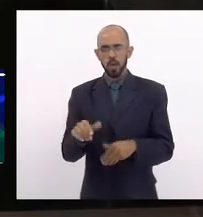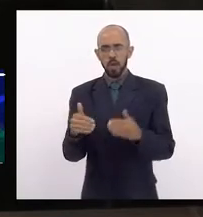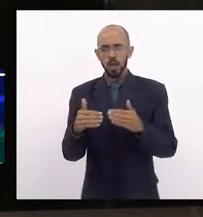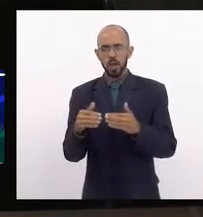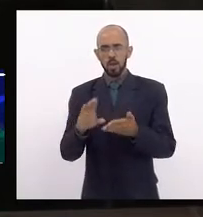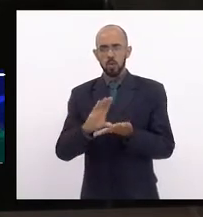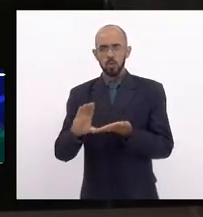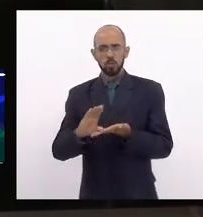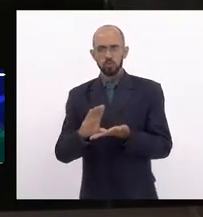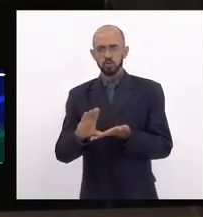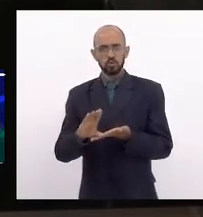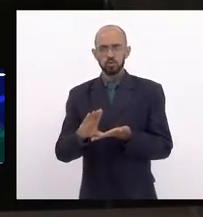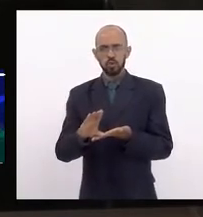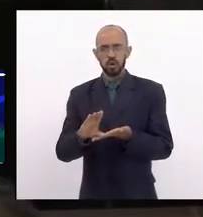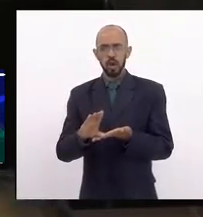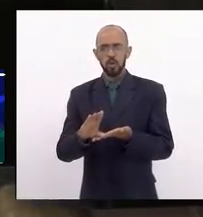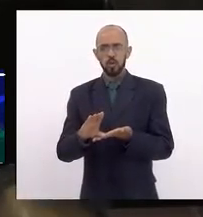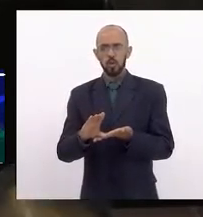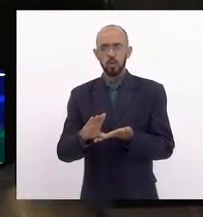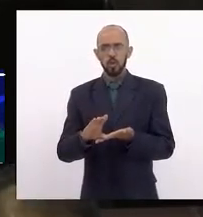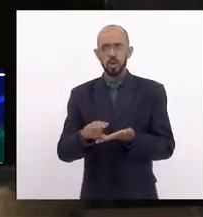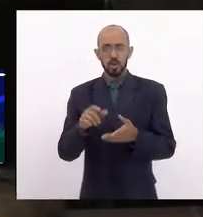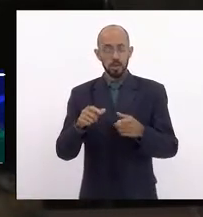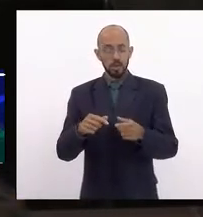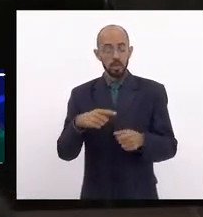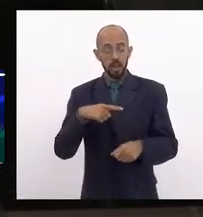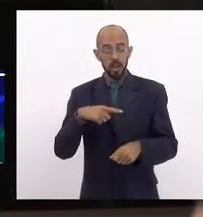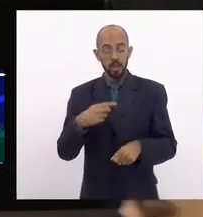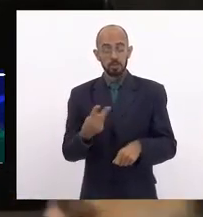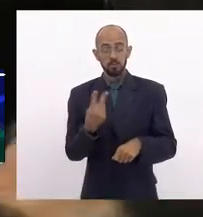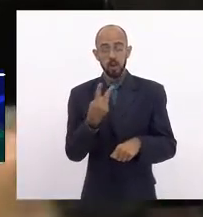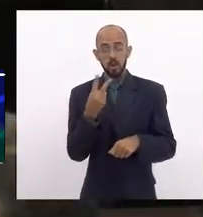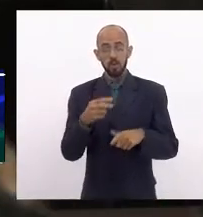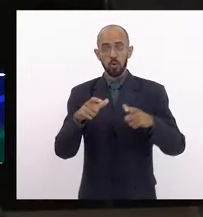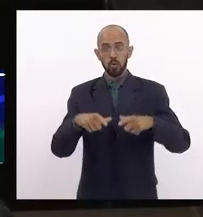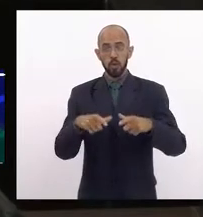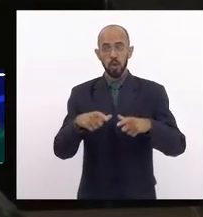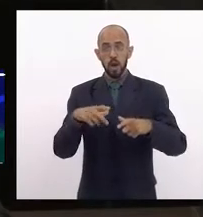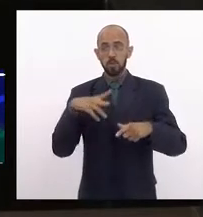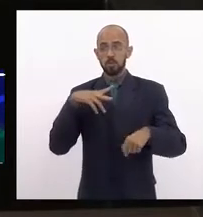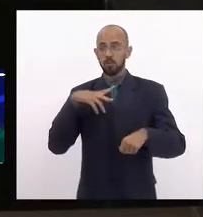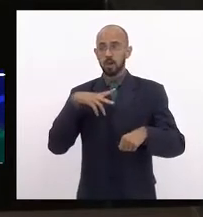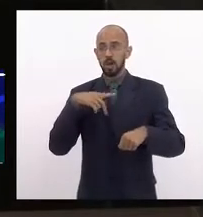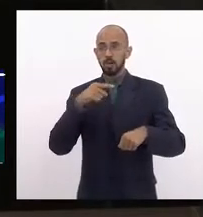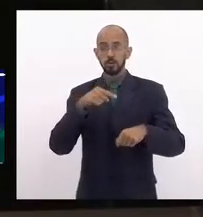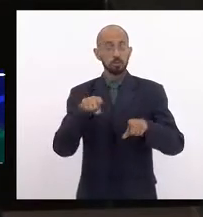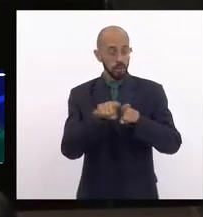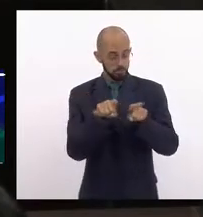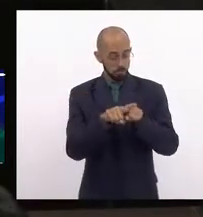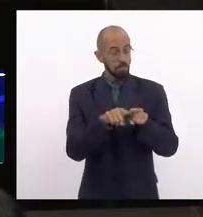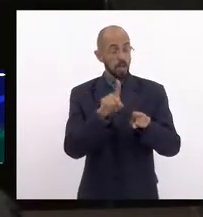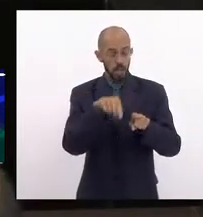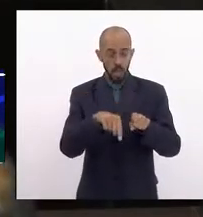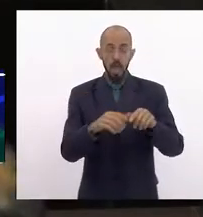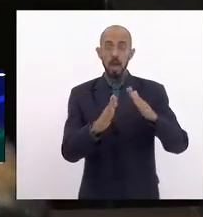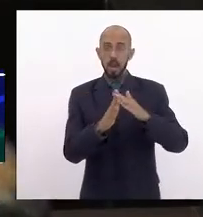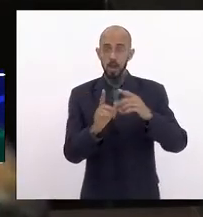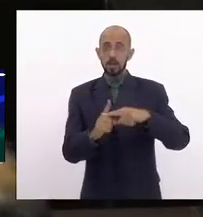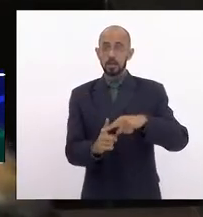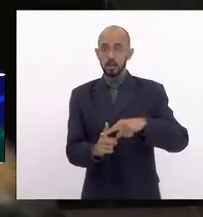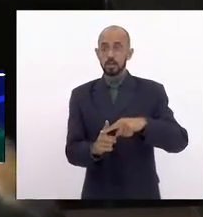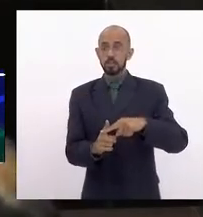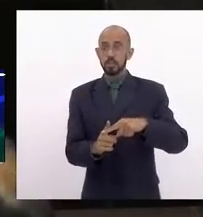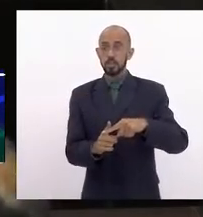e considerado válido o espaço privado está considerando que ele vale na igreja porque a igreja é o espaço